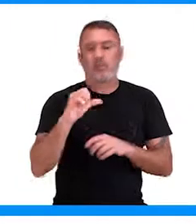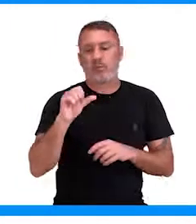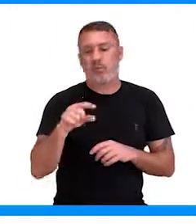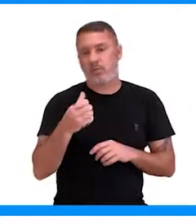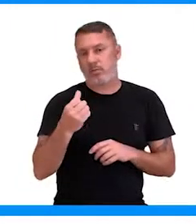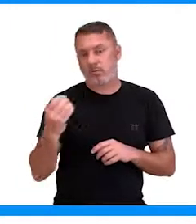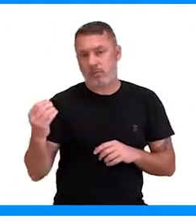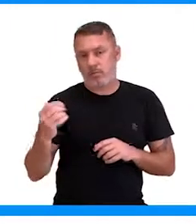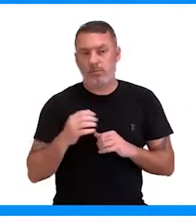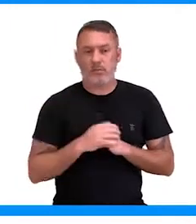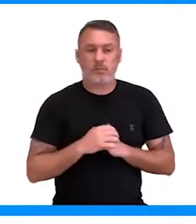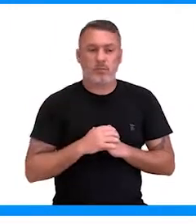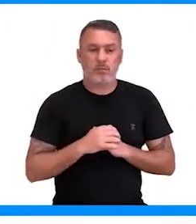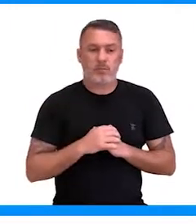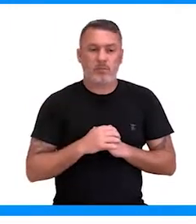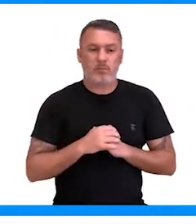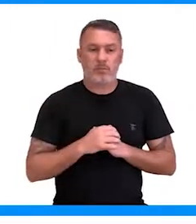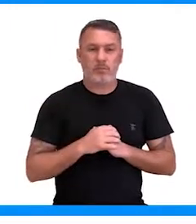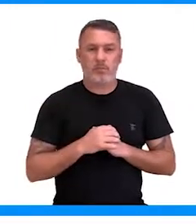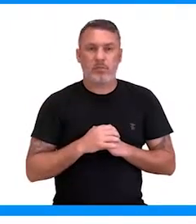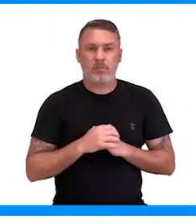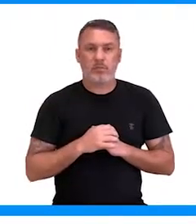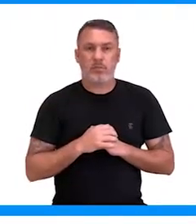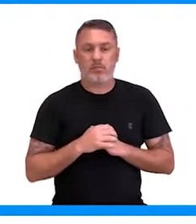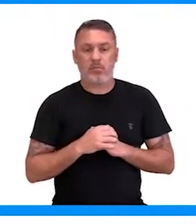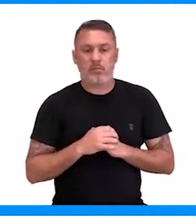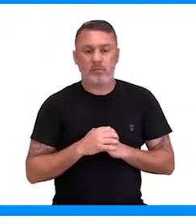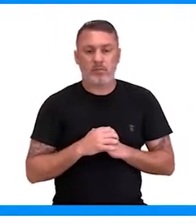dá 9.600.